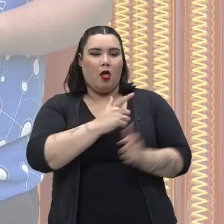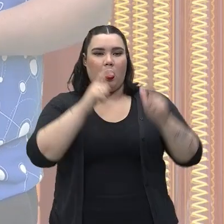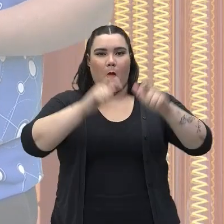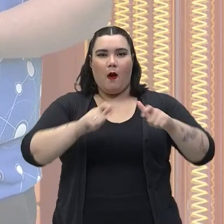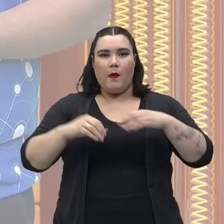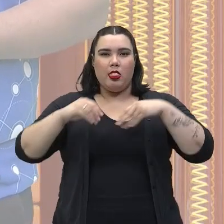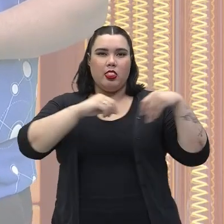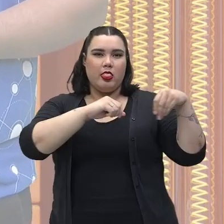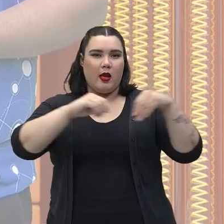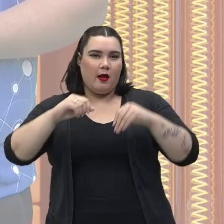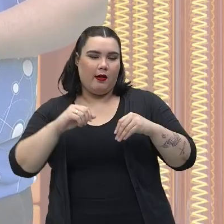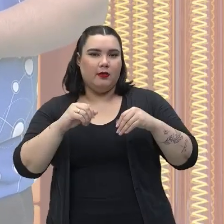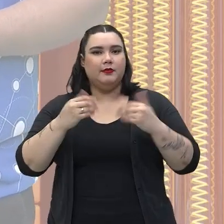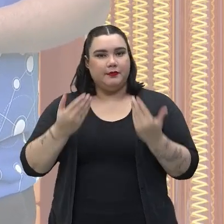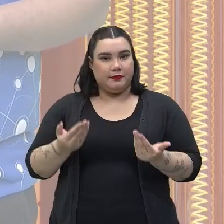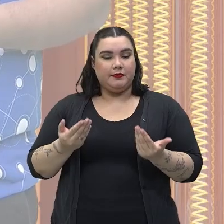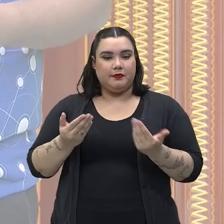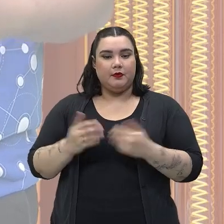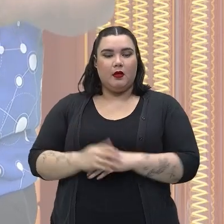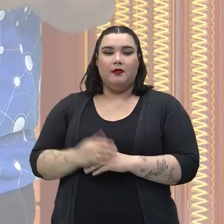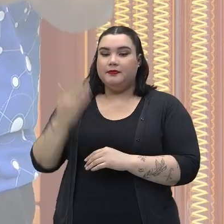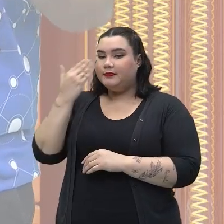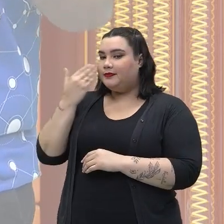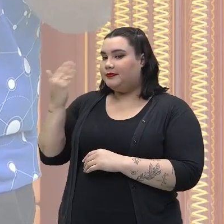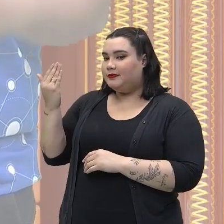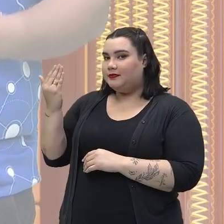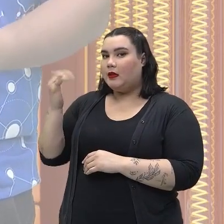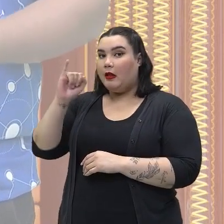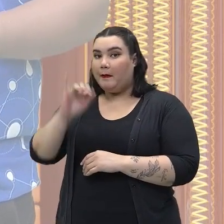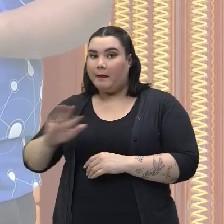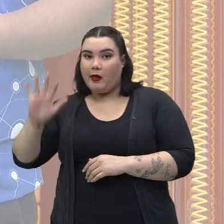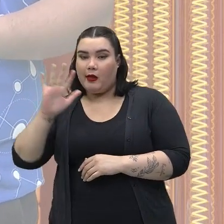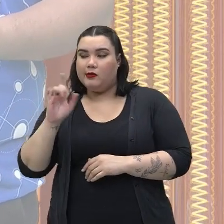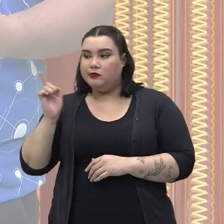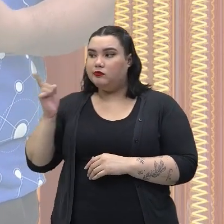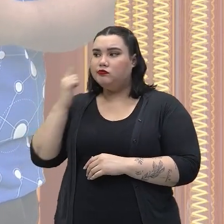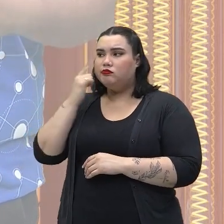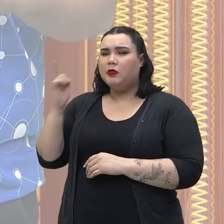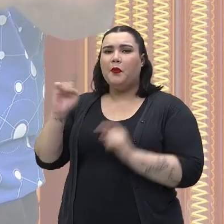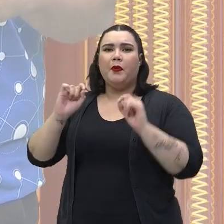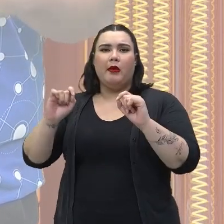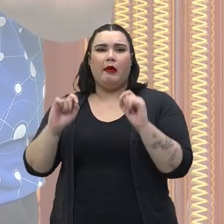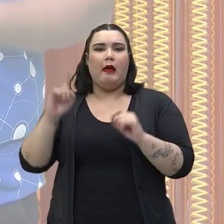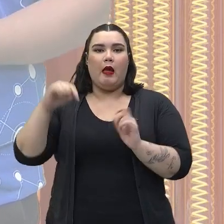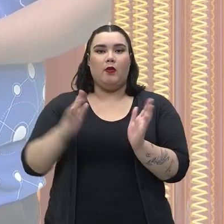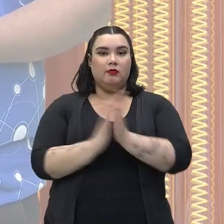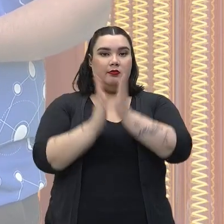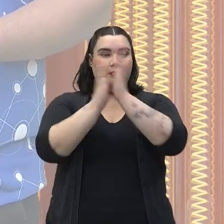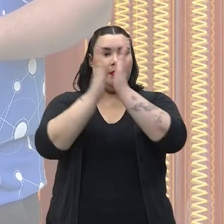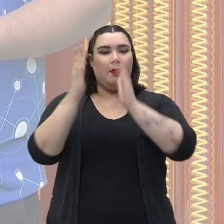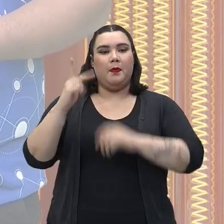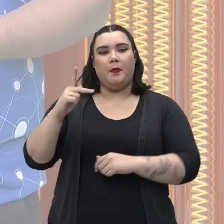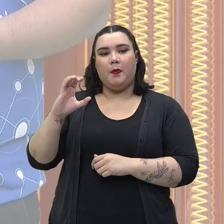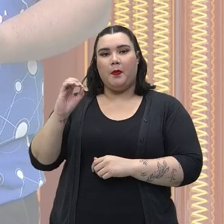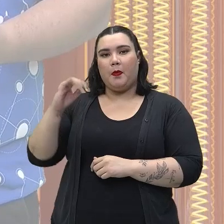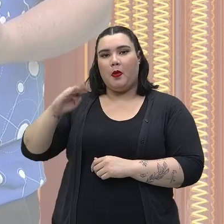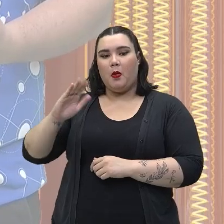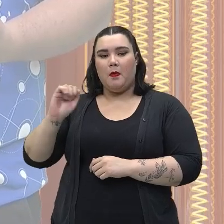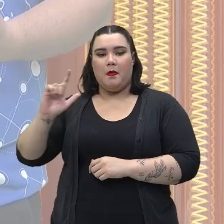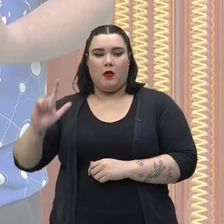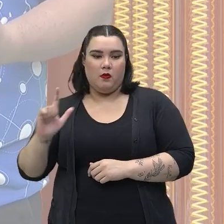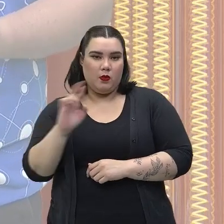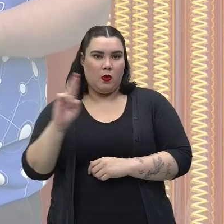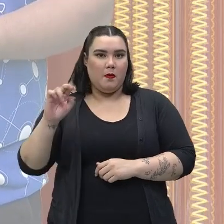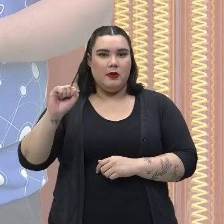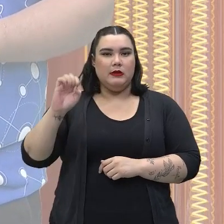temos o Marquês de Pombal, tá bom? Que nós vamos trazer algumas das características desse chamado Diretório Pombalino, que diferenças,